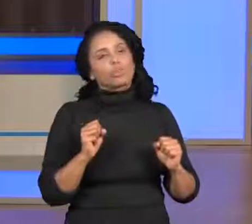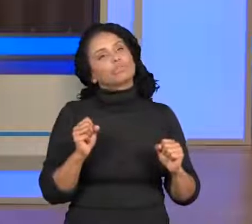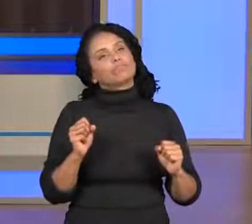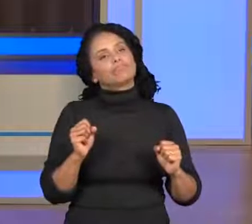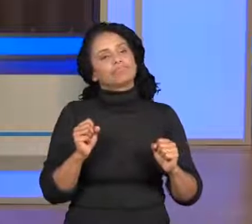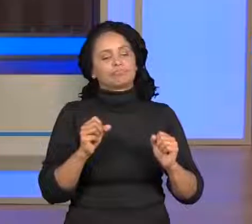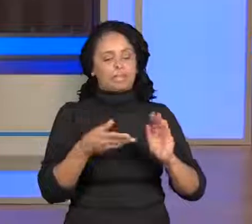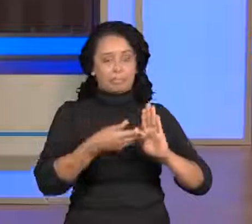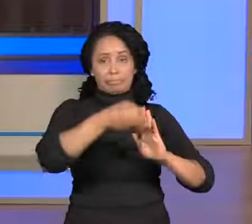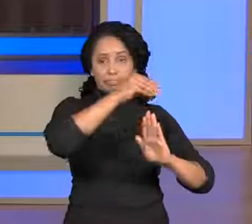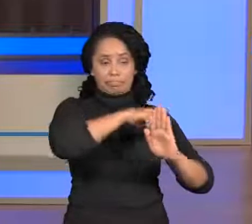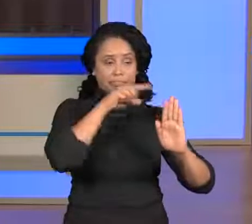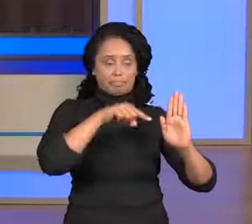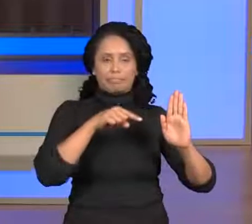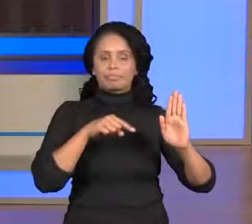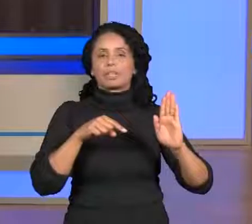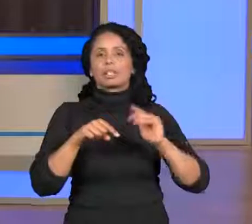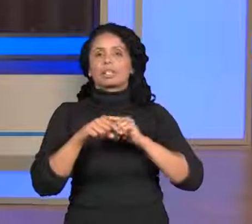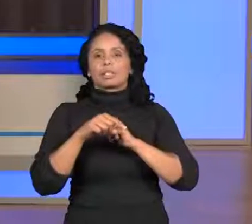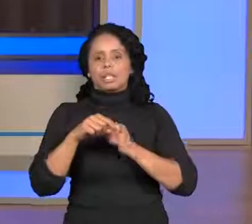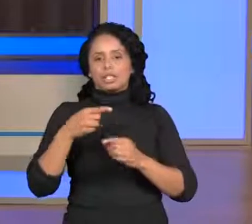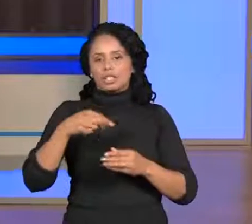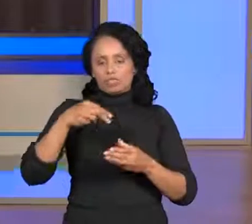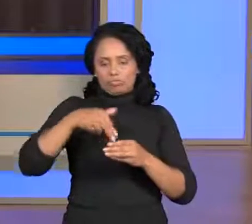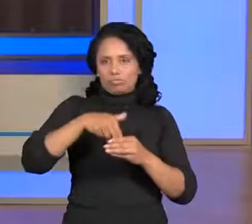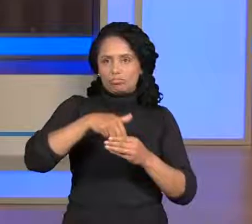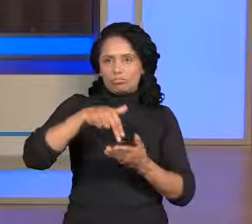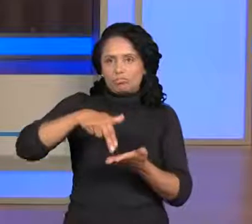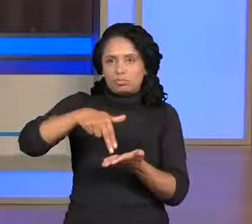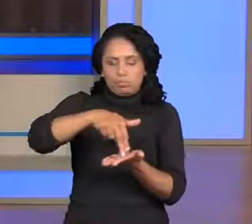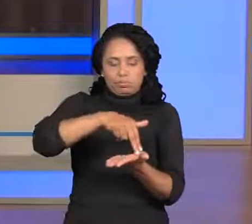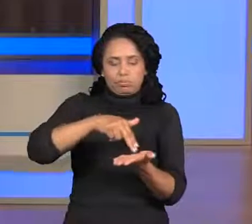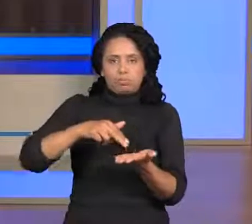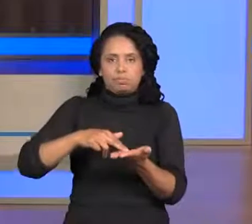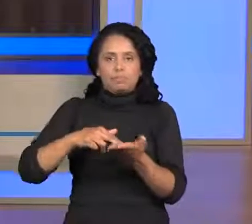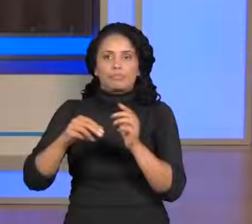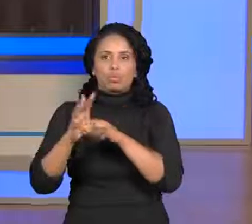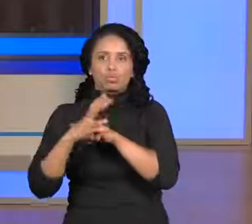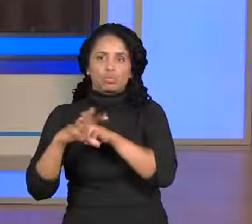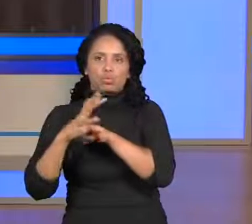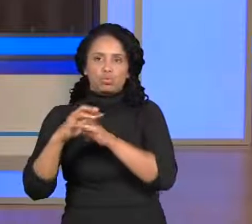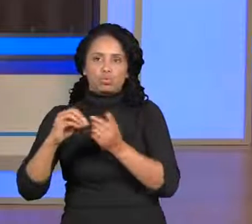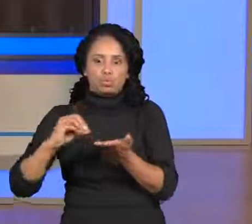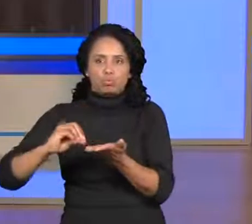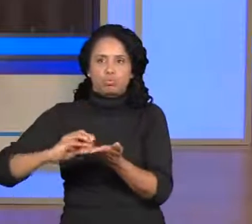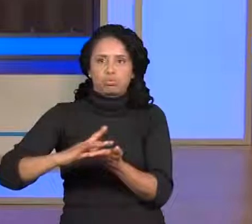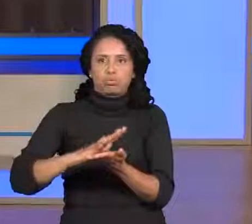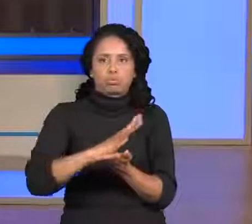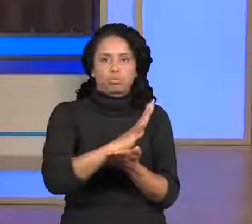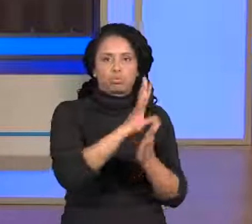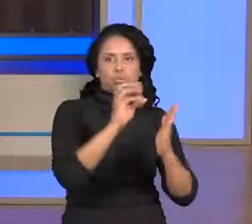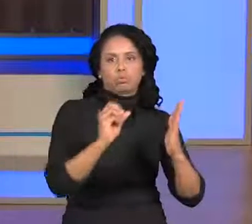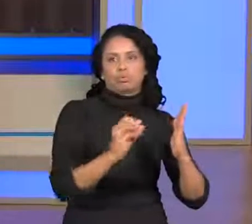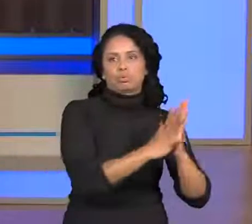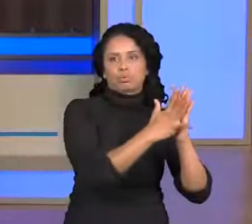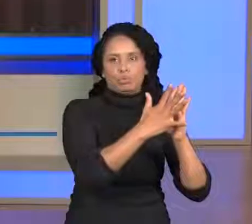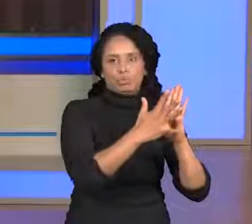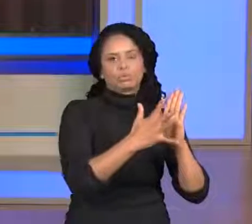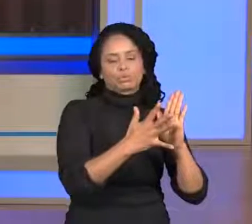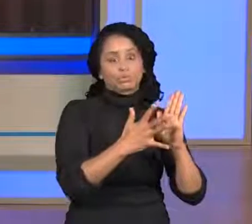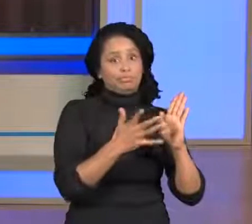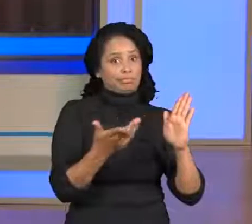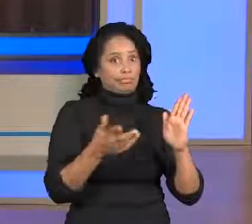ventilador e pegar o ventilador e espirrar no chão. Ah, e eu legal. conseguir fazer um desenho somente, não sei se você já Já vi, já. viu pessoas